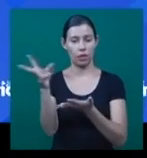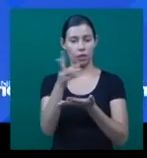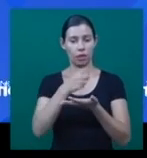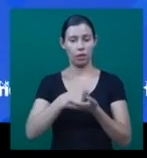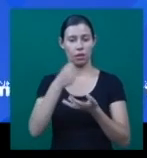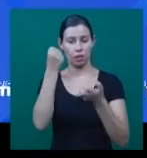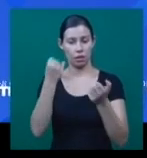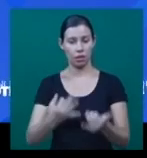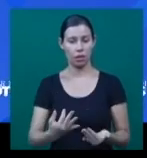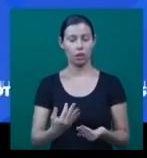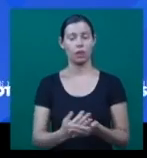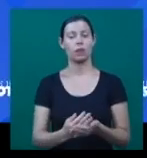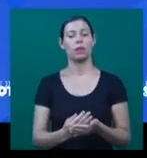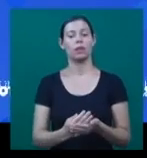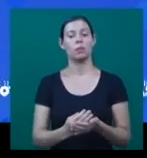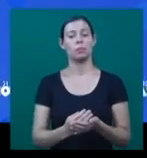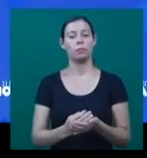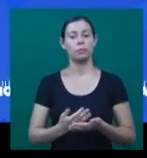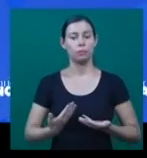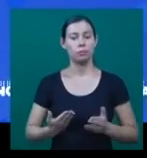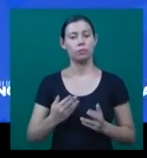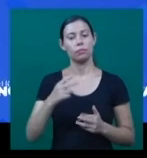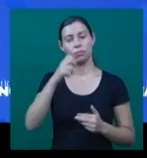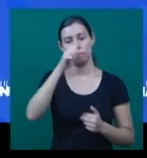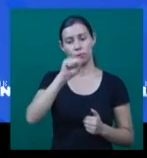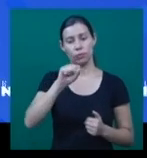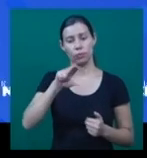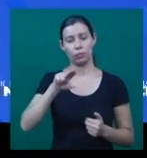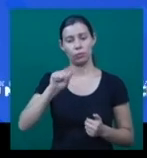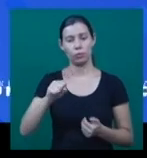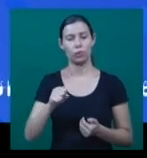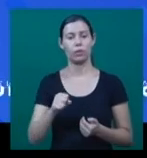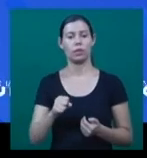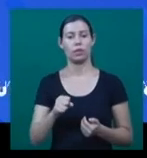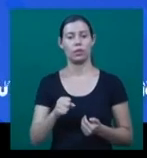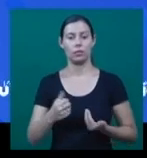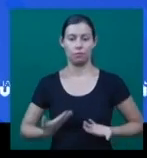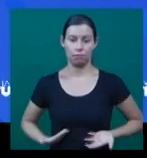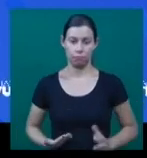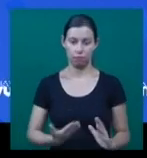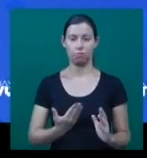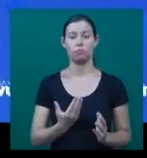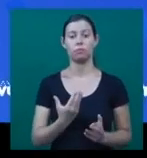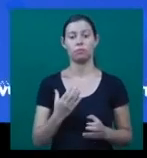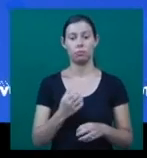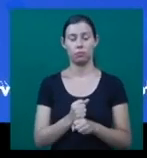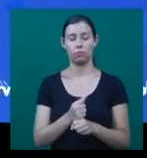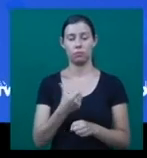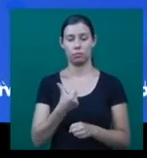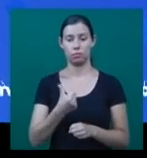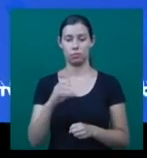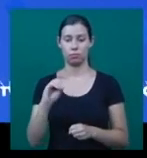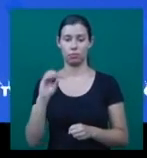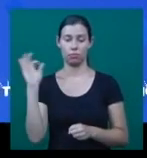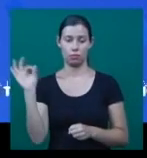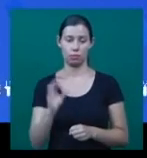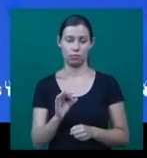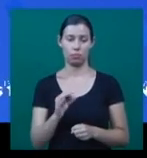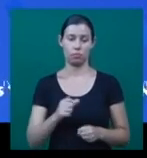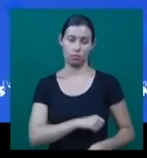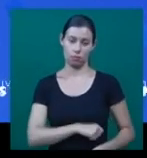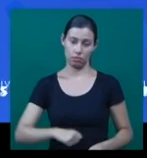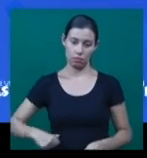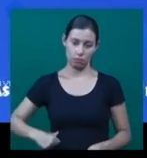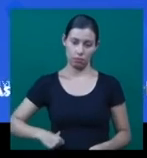realizados no Sistema Único de Saúde, o percentual de partos normais continua maior, aproximadamente 60%, e as